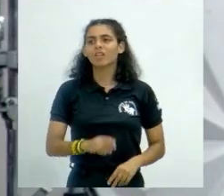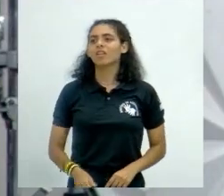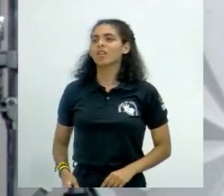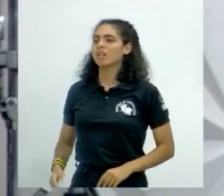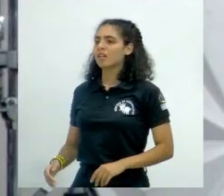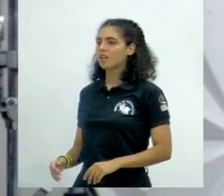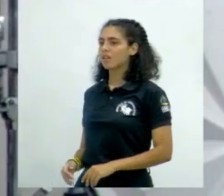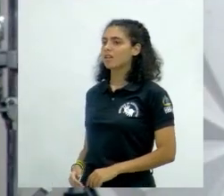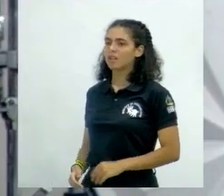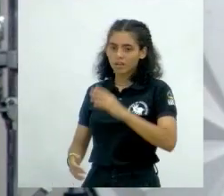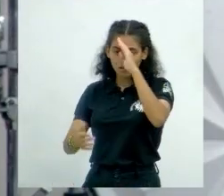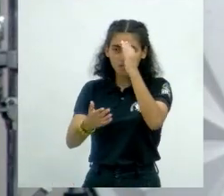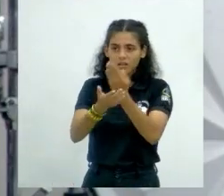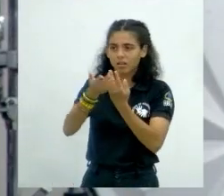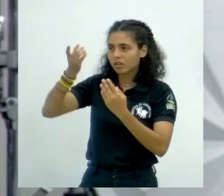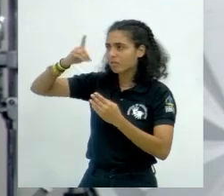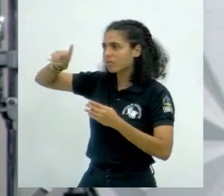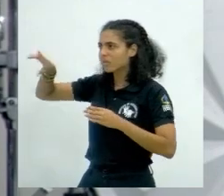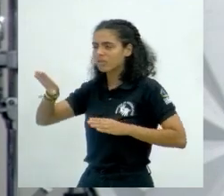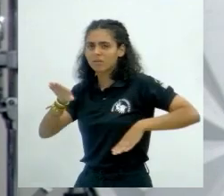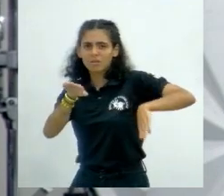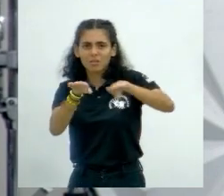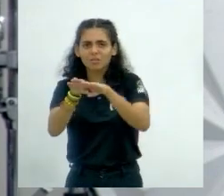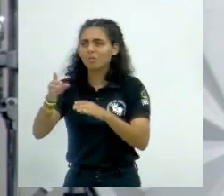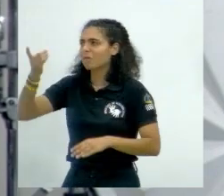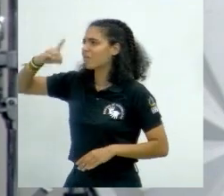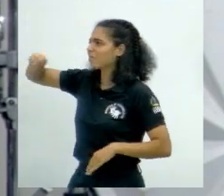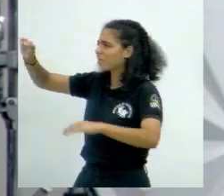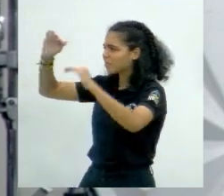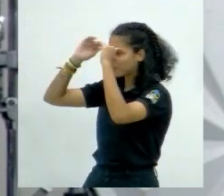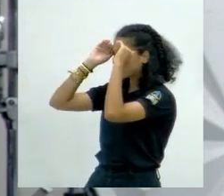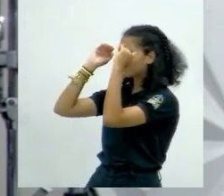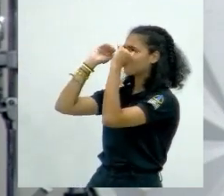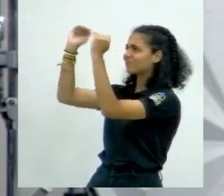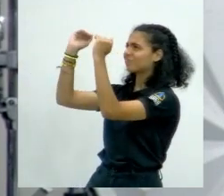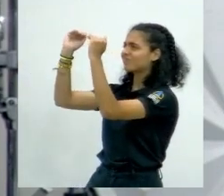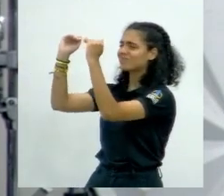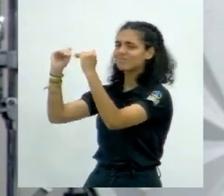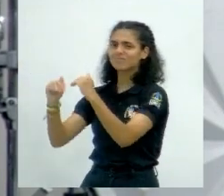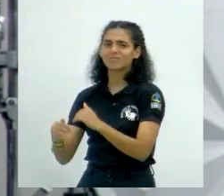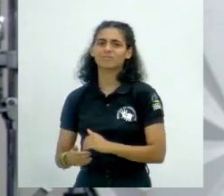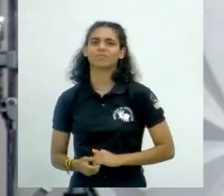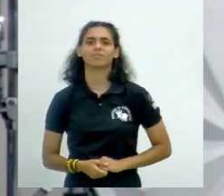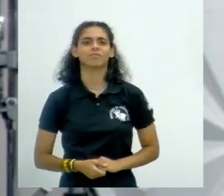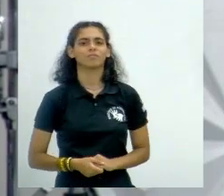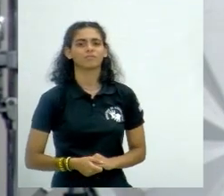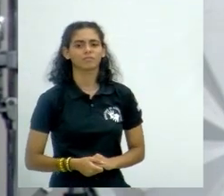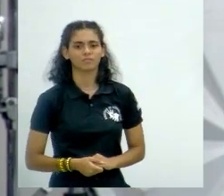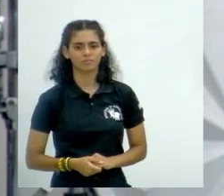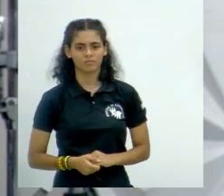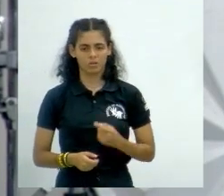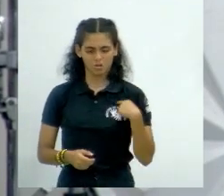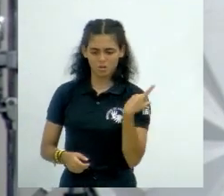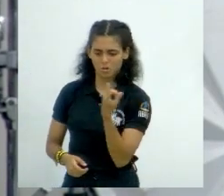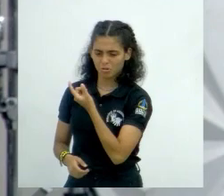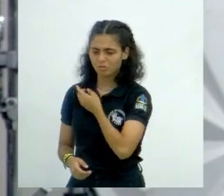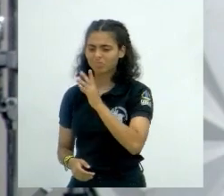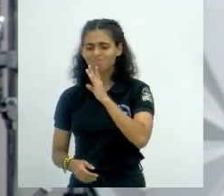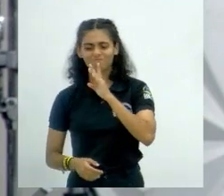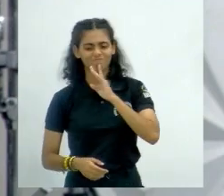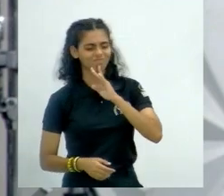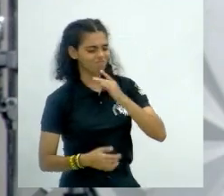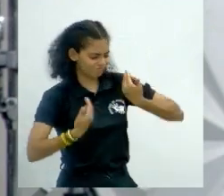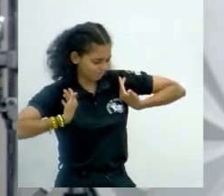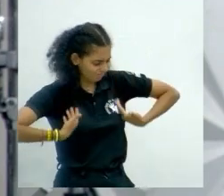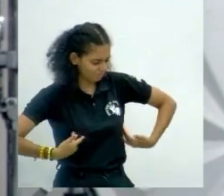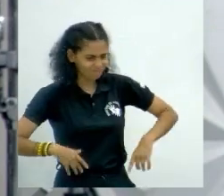é temê-lo. Não se apoiar em seu próprio entendimento nos ajuda a entender melhor o que é o não ser sábio aos